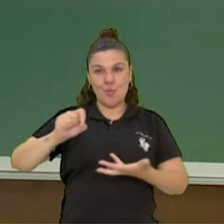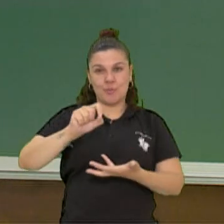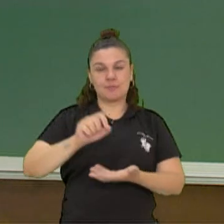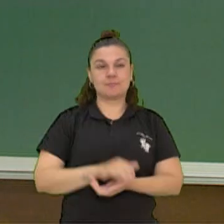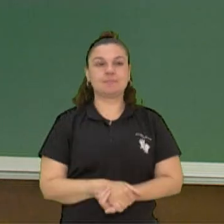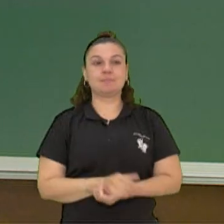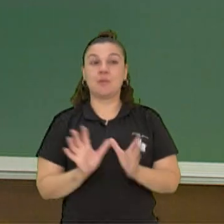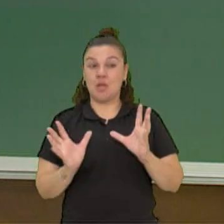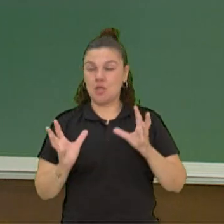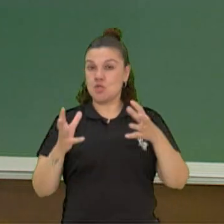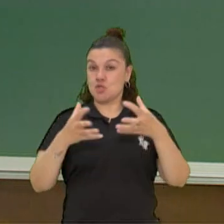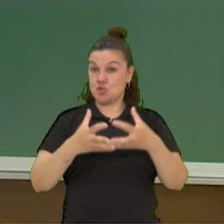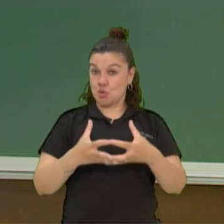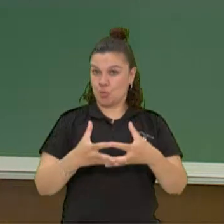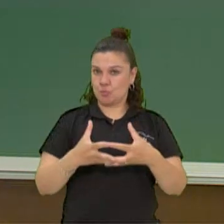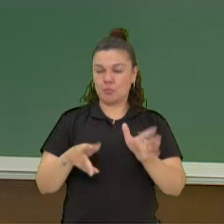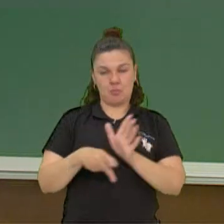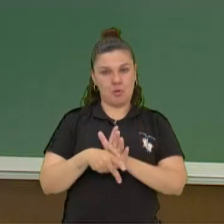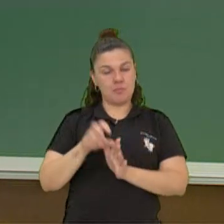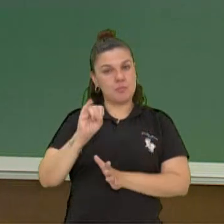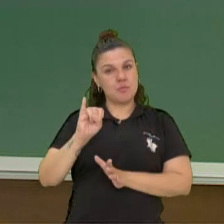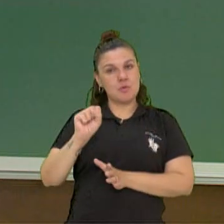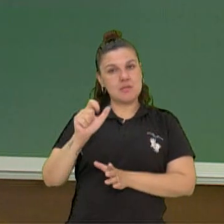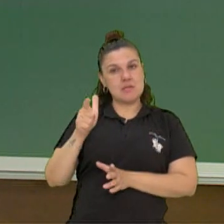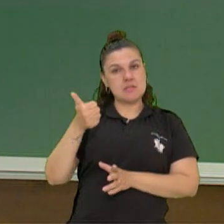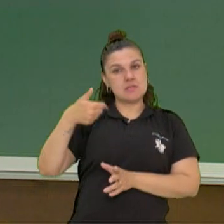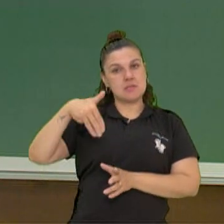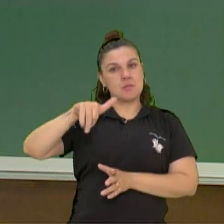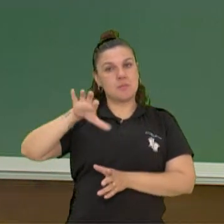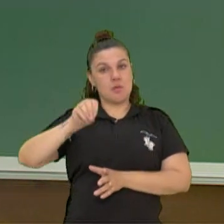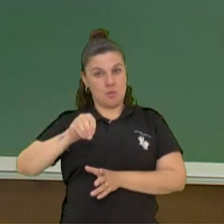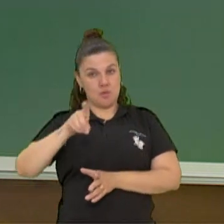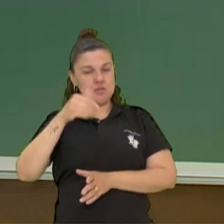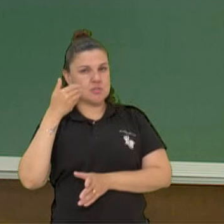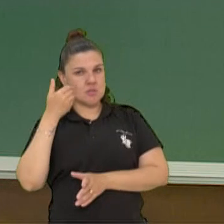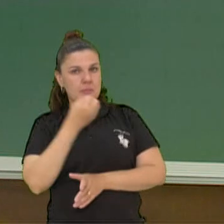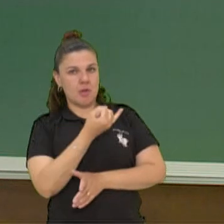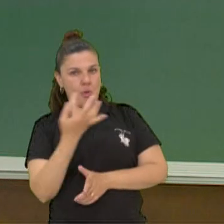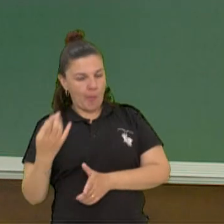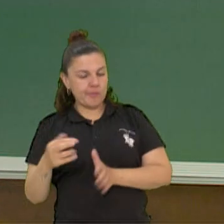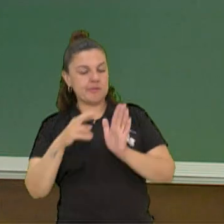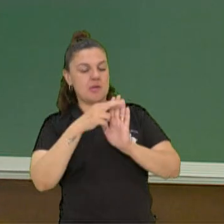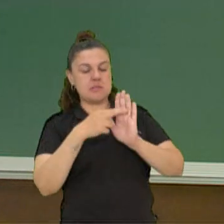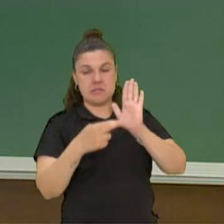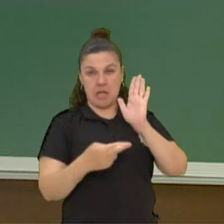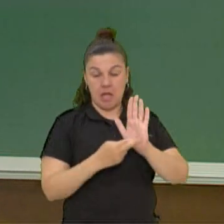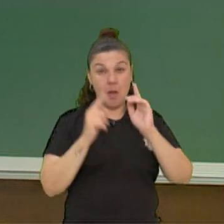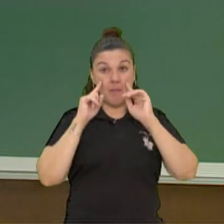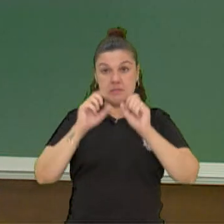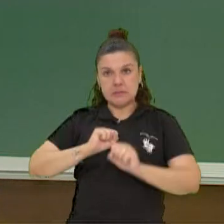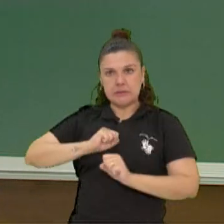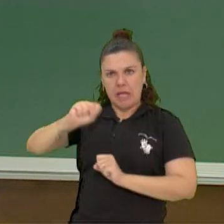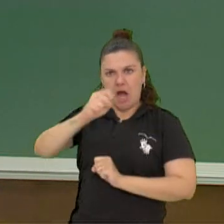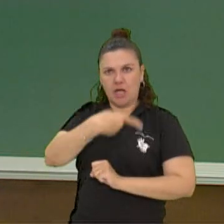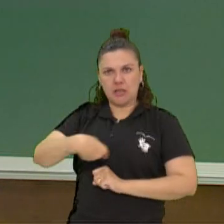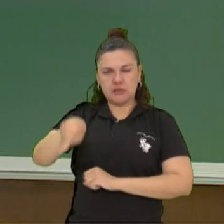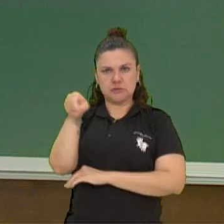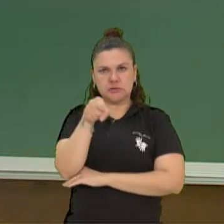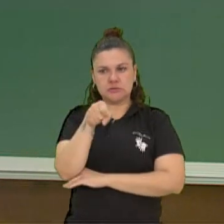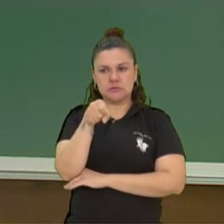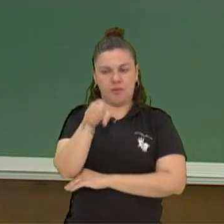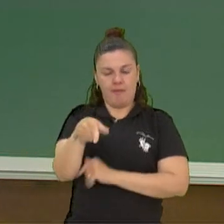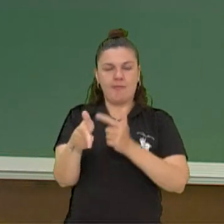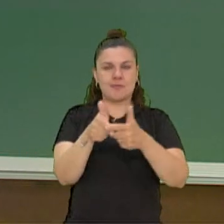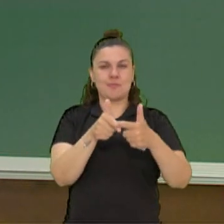presente esse extremismo islâmico, né? Não a religião islâmica, que a gente sabe que tem outros fundamentos, mas esse extremismo que leva a